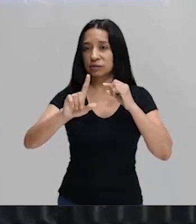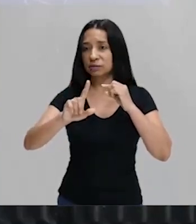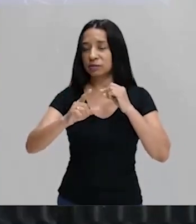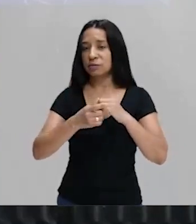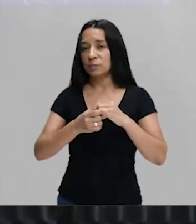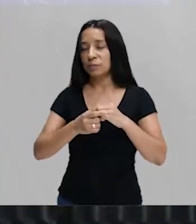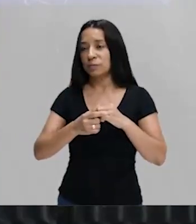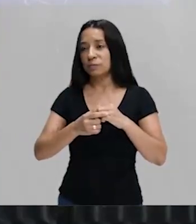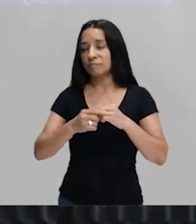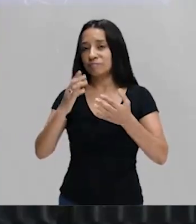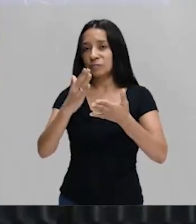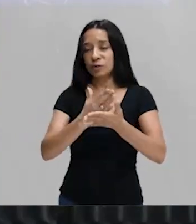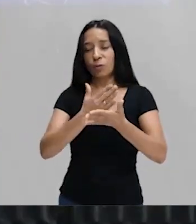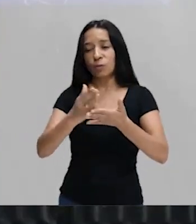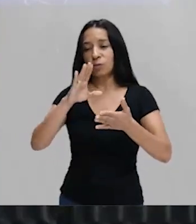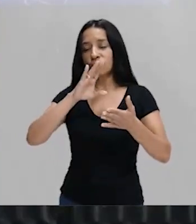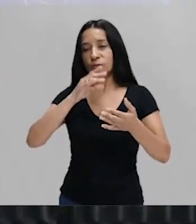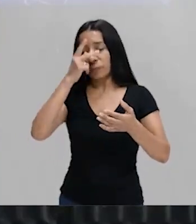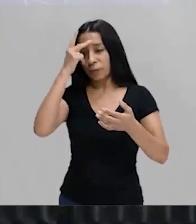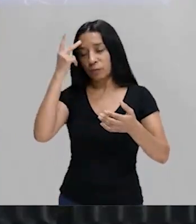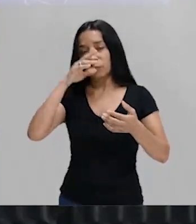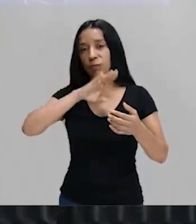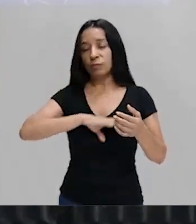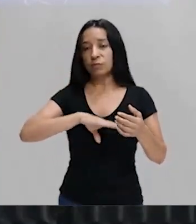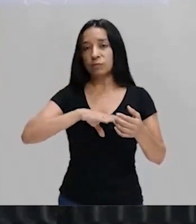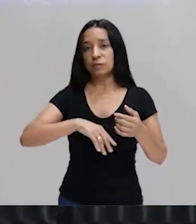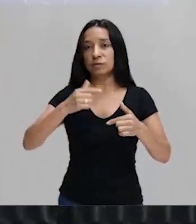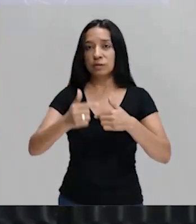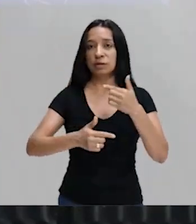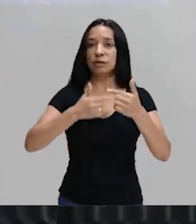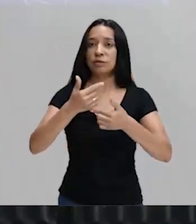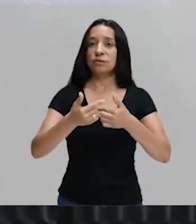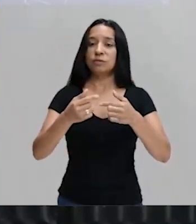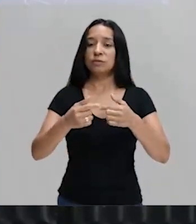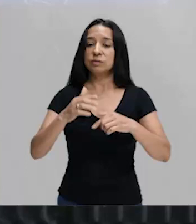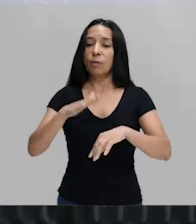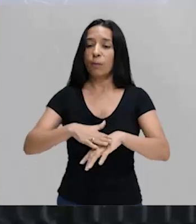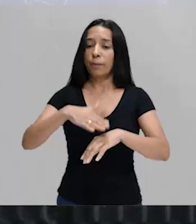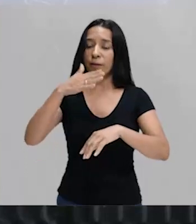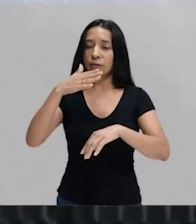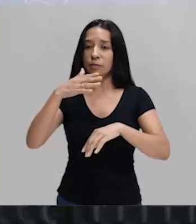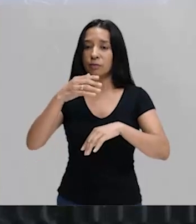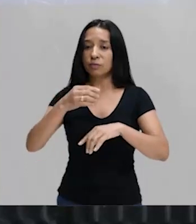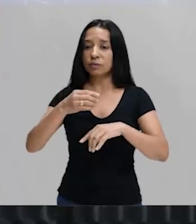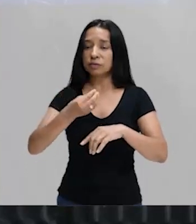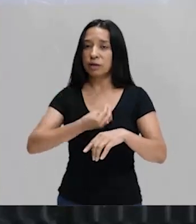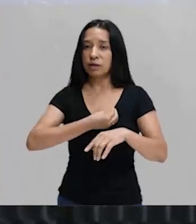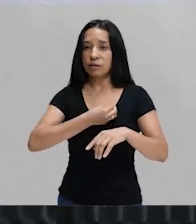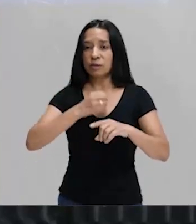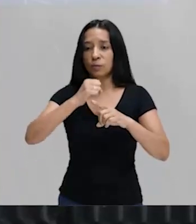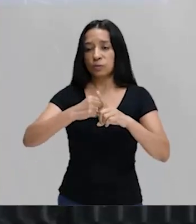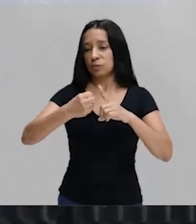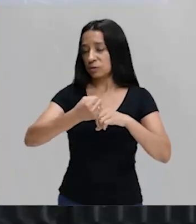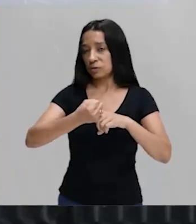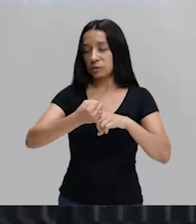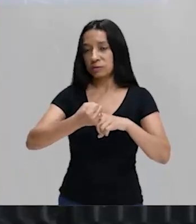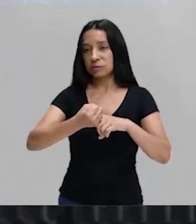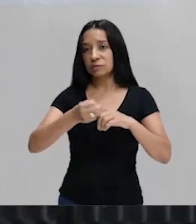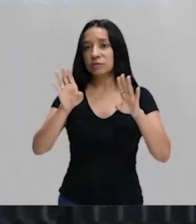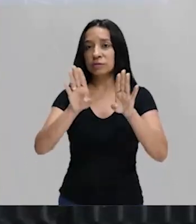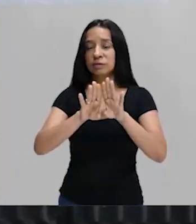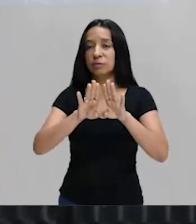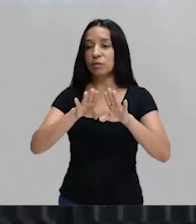luta contra os privilégios de alguns portugueses, a luta, evidentemente, por melhores condições sociais dentro desse movimento,